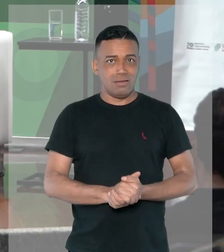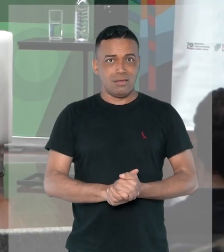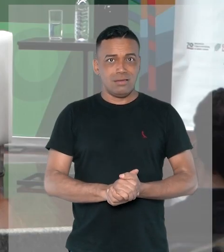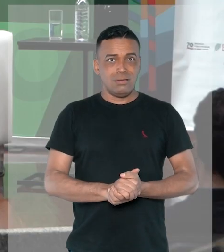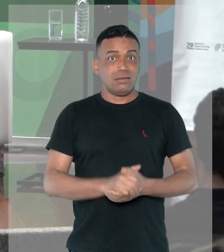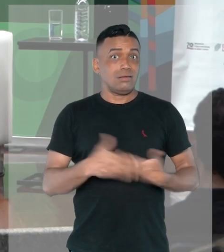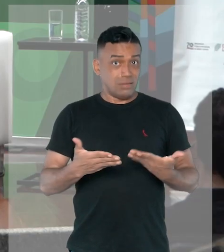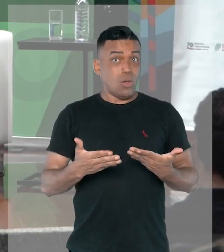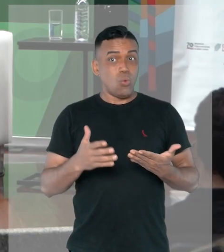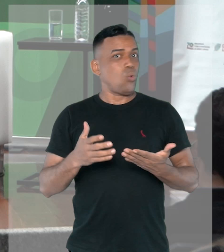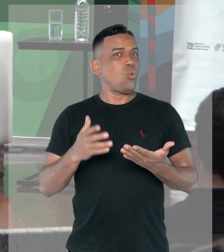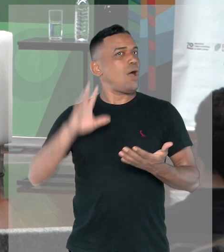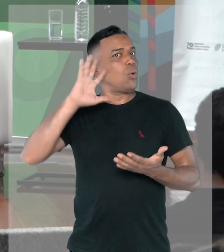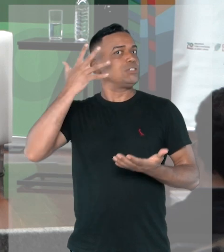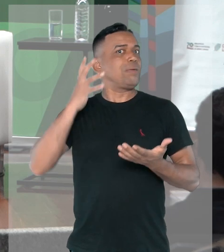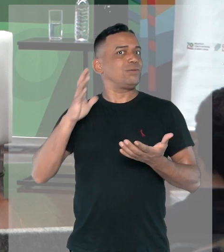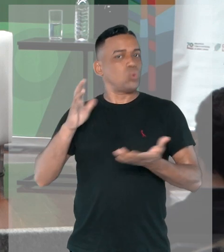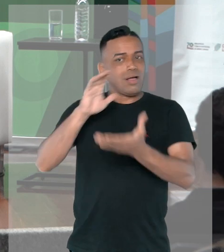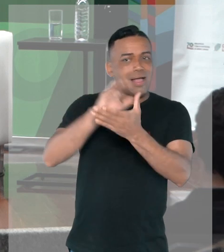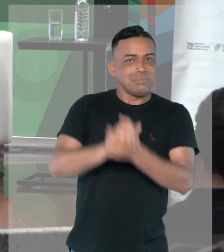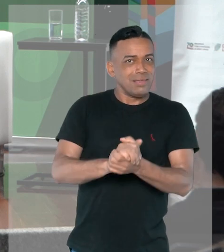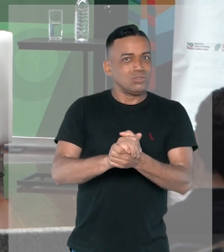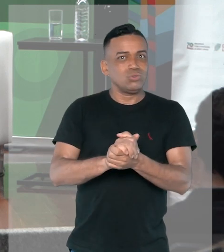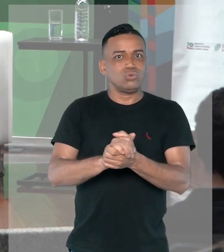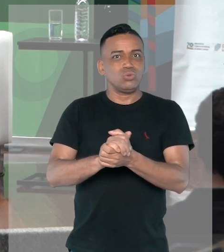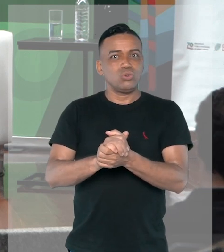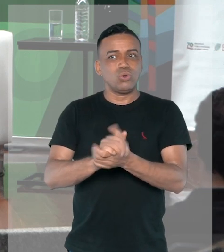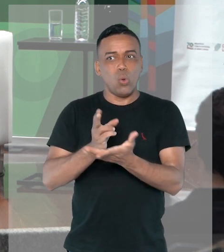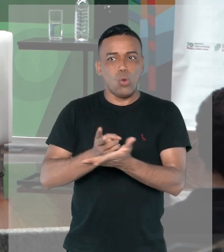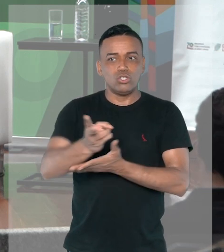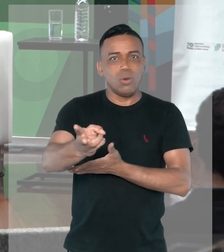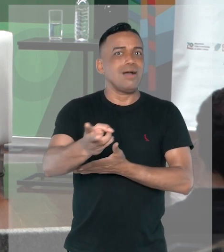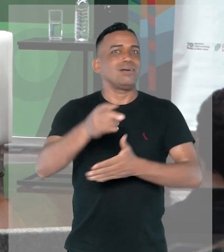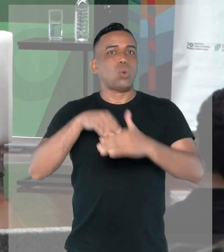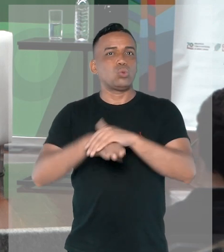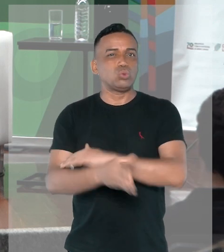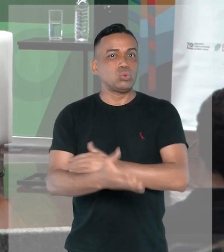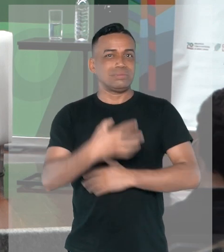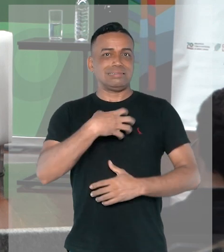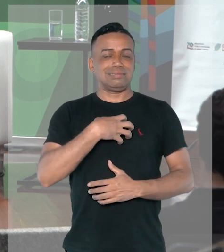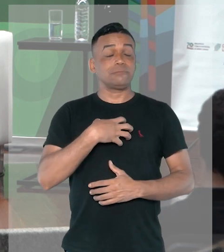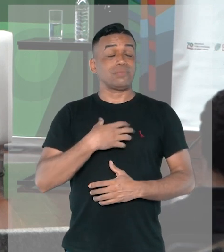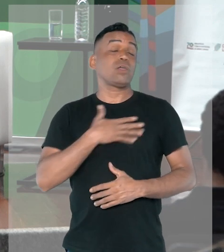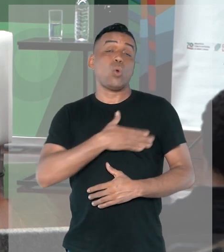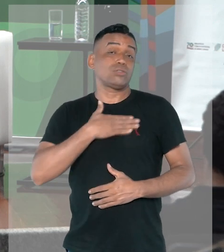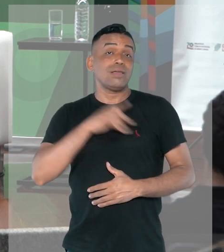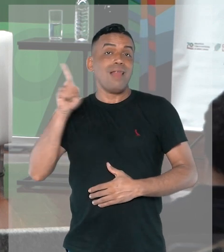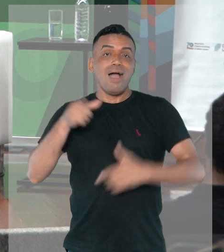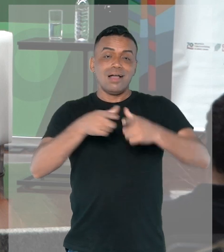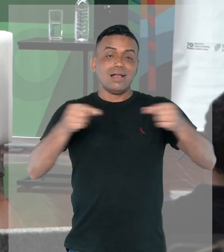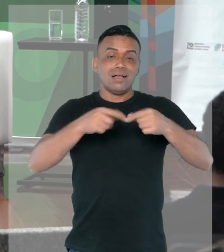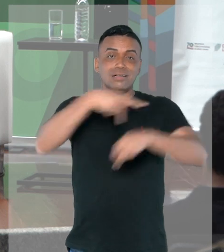da sessão do casamento, mantendo uma maneira de ser. O que eu gostei muito no Japão, por exemplo, é